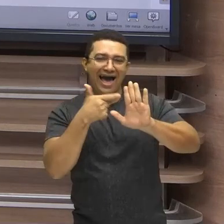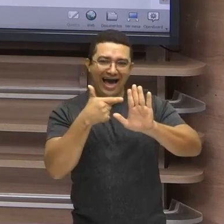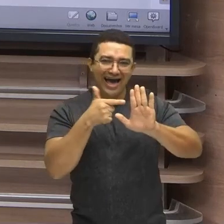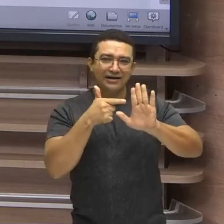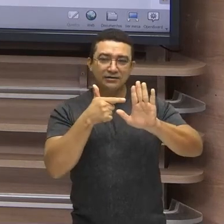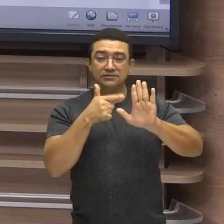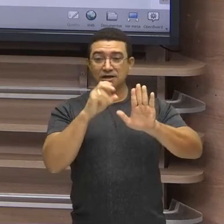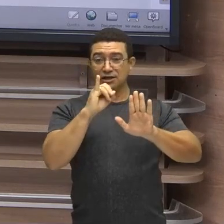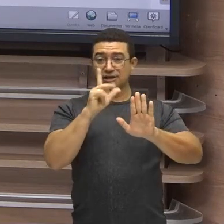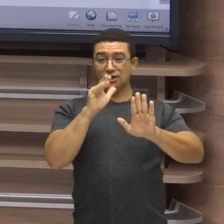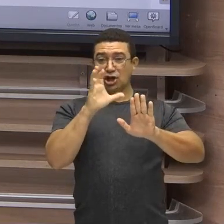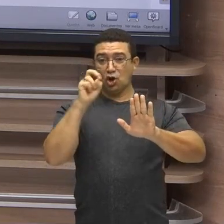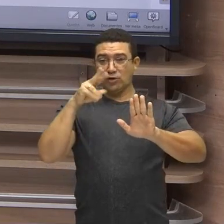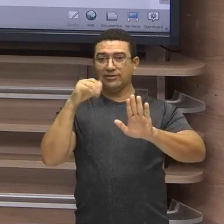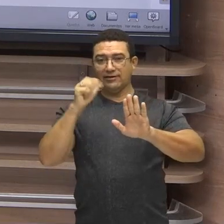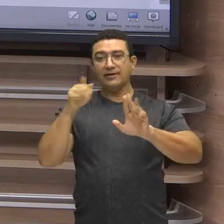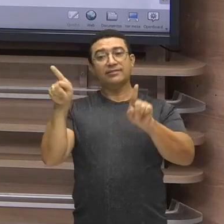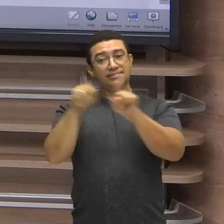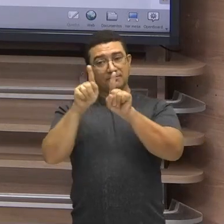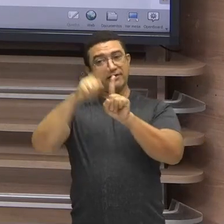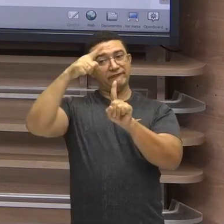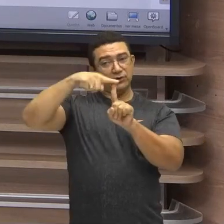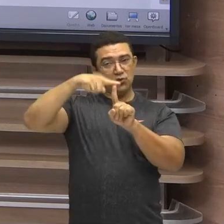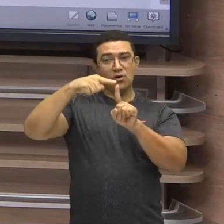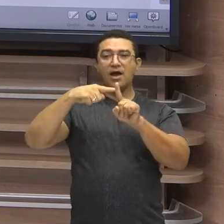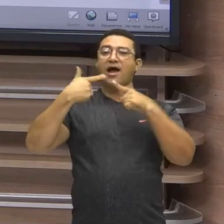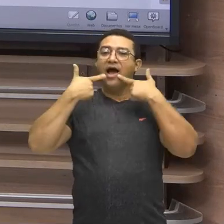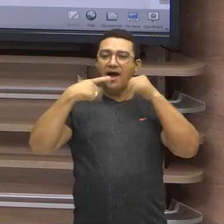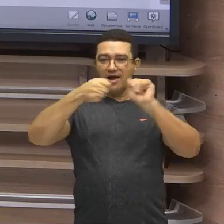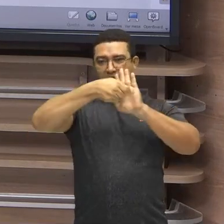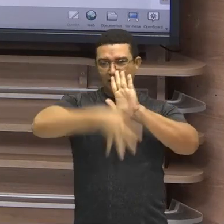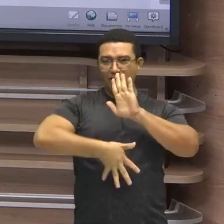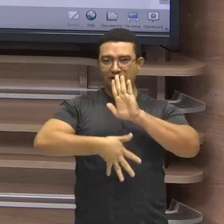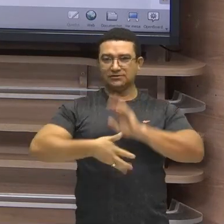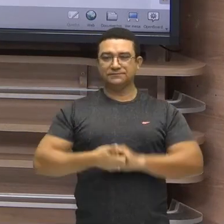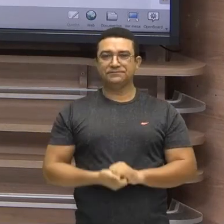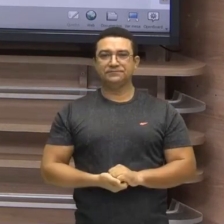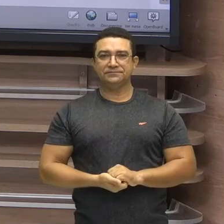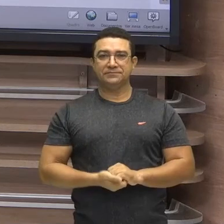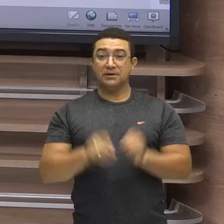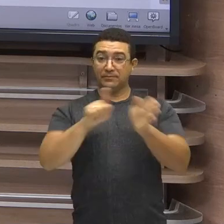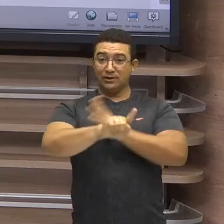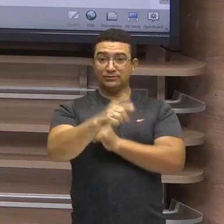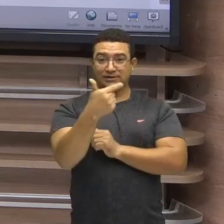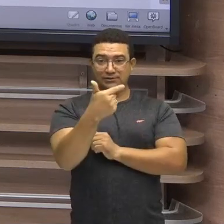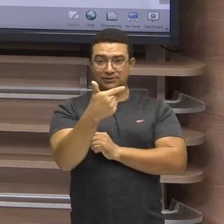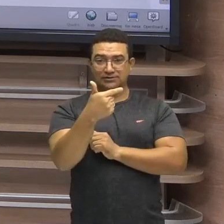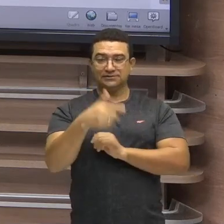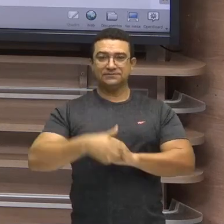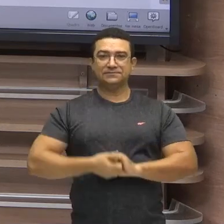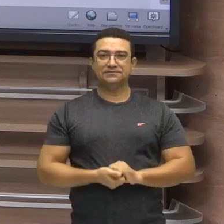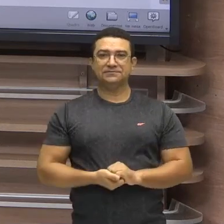também é uma figura de linguagem. Então, vamos para a questão de número 2.